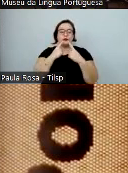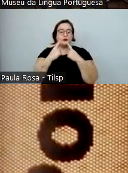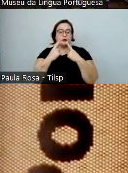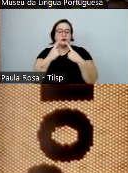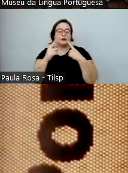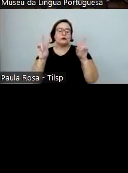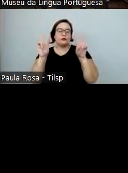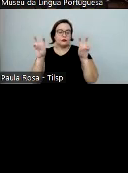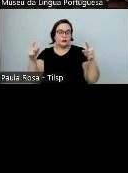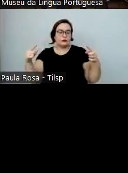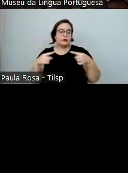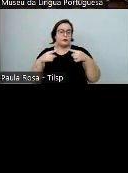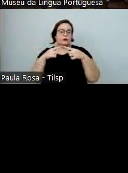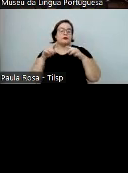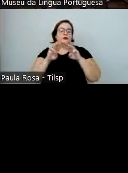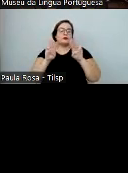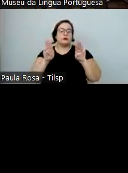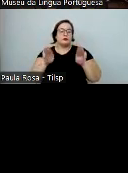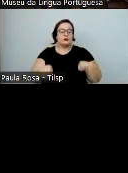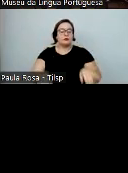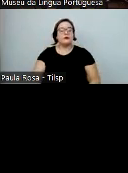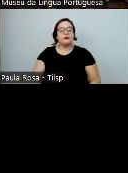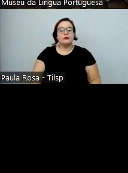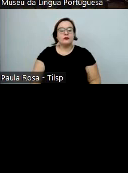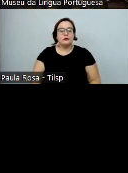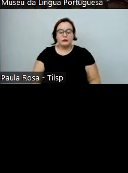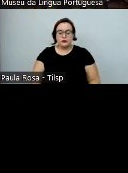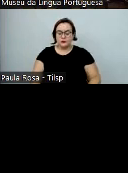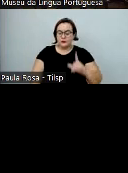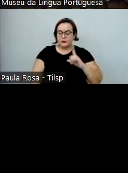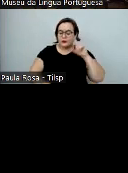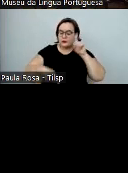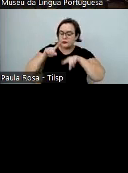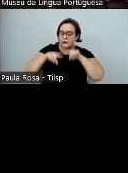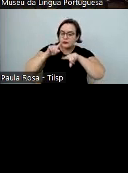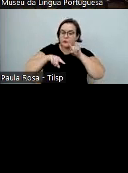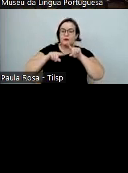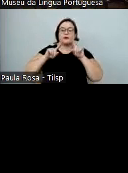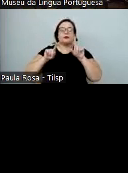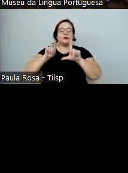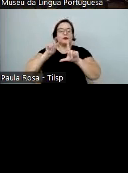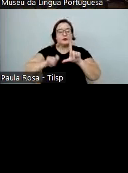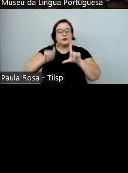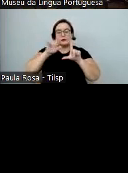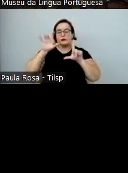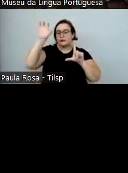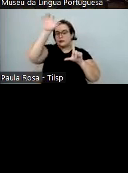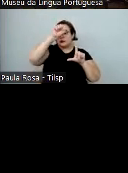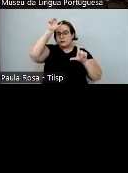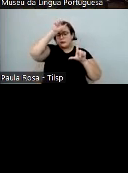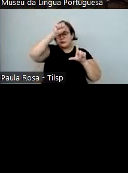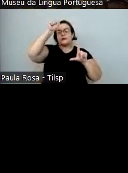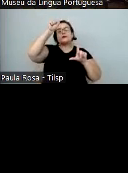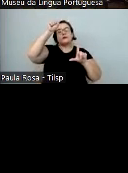temas aí a gente tem os objetos digitais de aprendizagem né então são dois grandes destaques aí